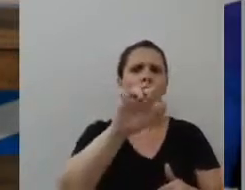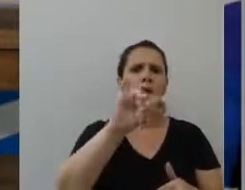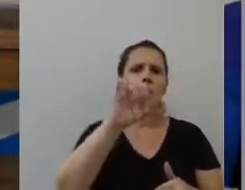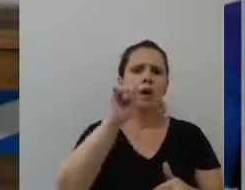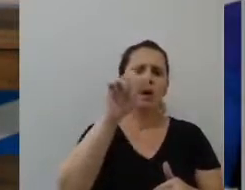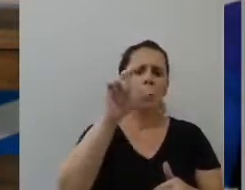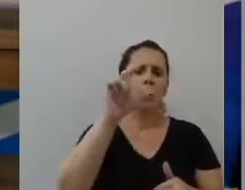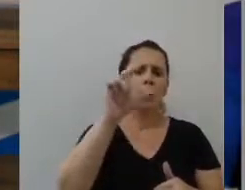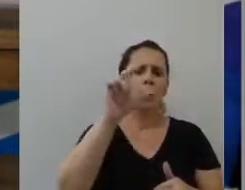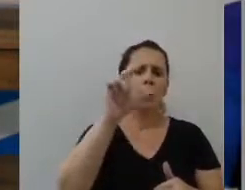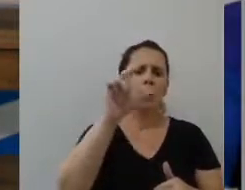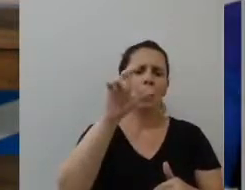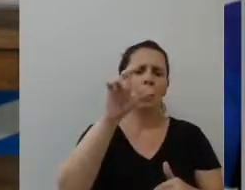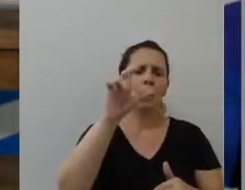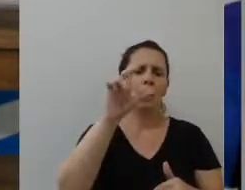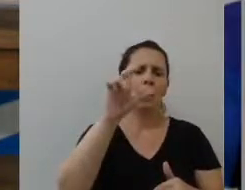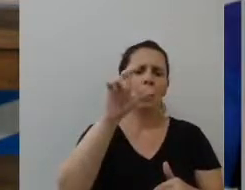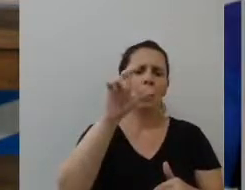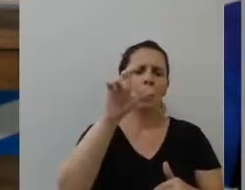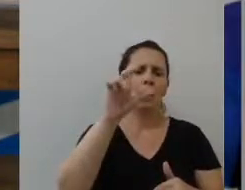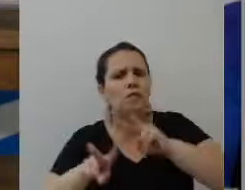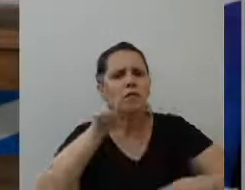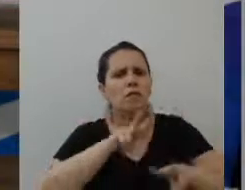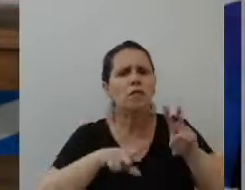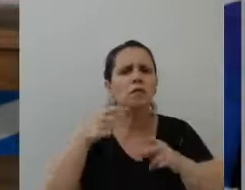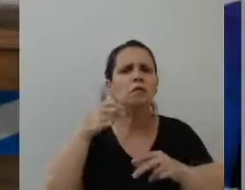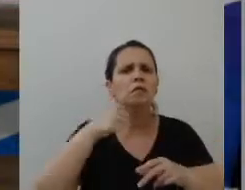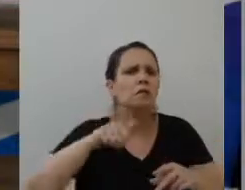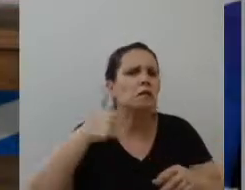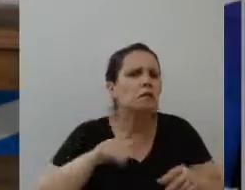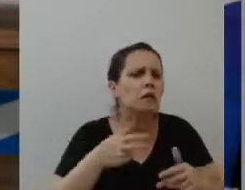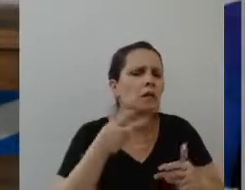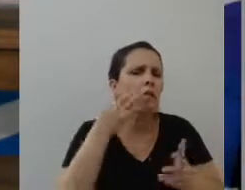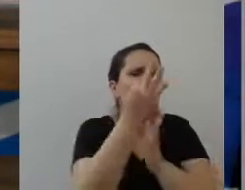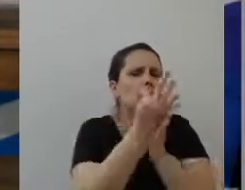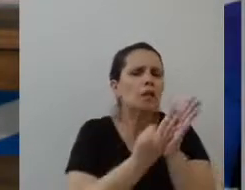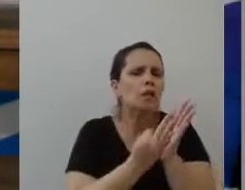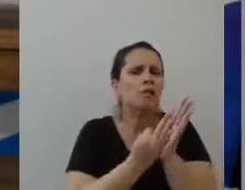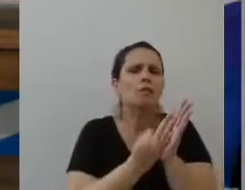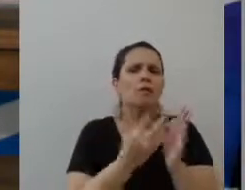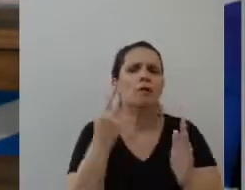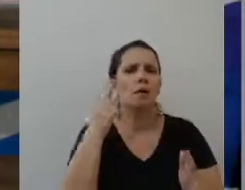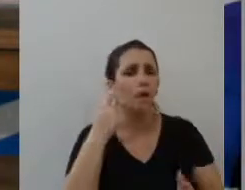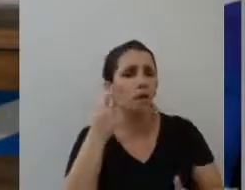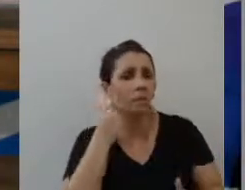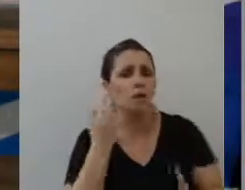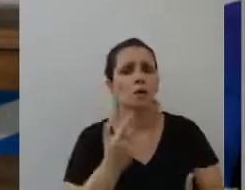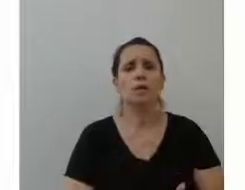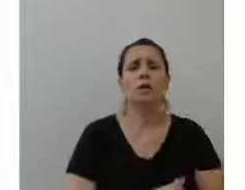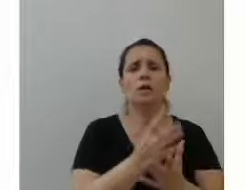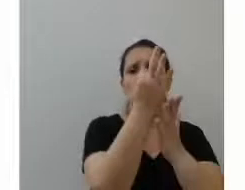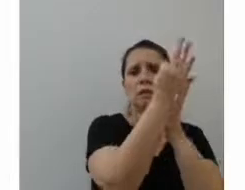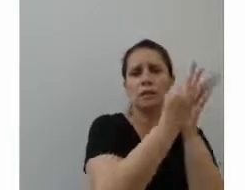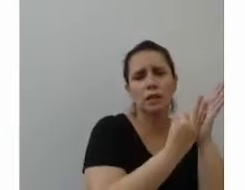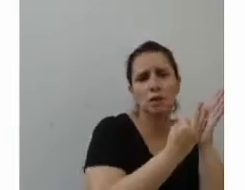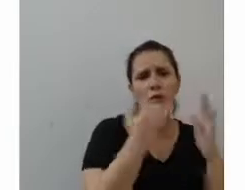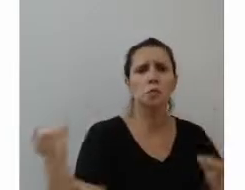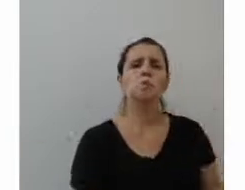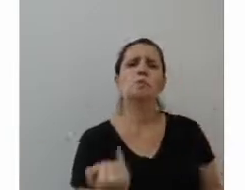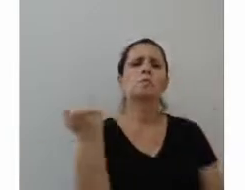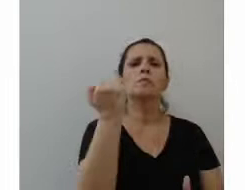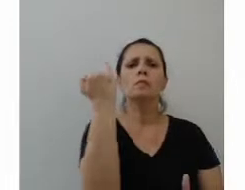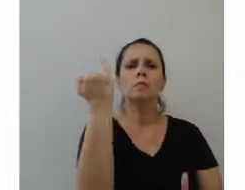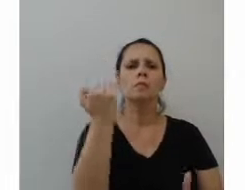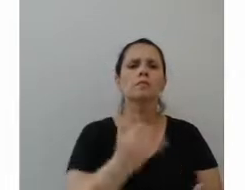análise mais detalhada sobre esse texto de suma importância. Atenção, tela cheia. Esse texto ele é tão